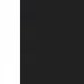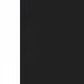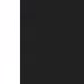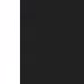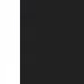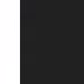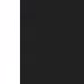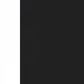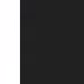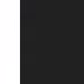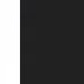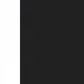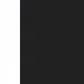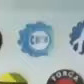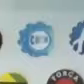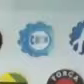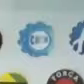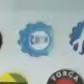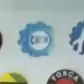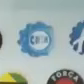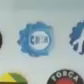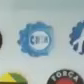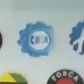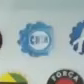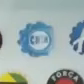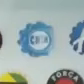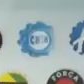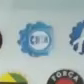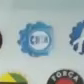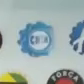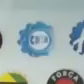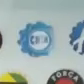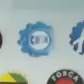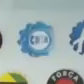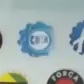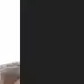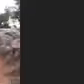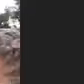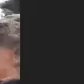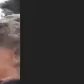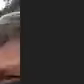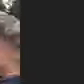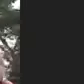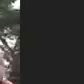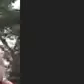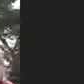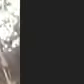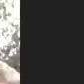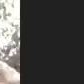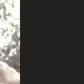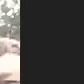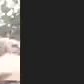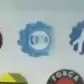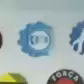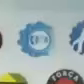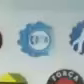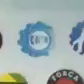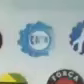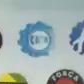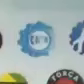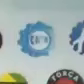interromper um pouquinho, Gilce. Tudo bem. Vou te interromper um pouquinho, porque eu estou com o Nelson aqui, nós estamos ao vivo aqui na live da SMC. Boa tarde,